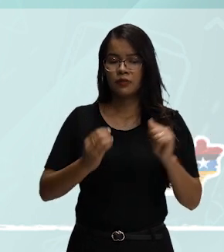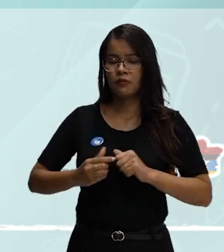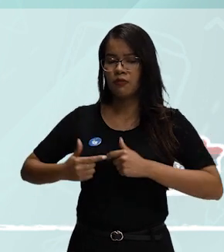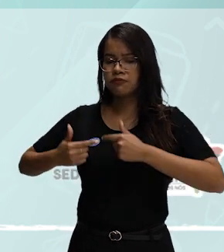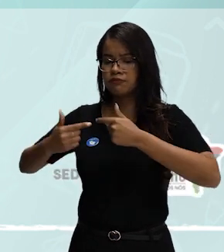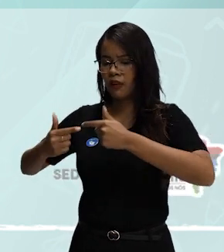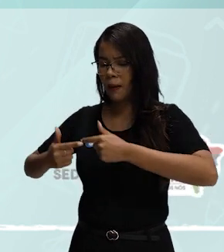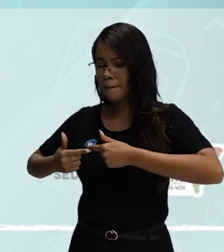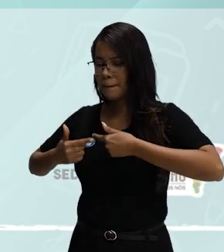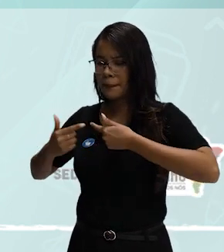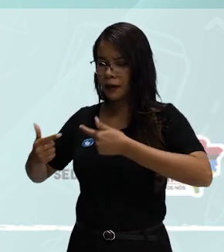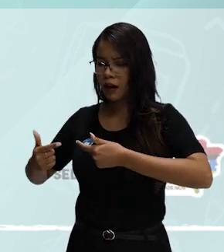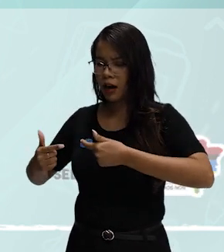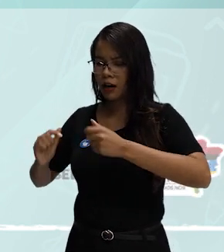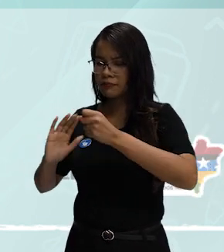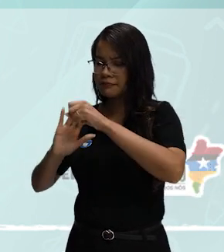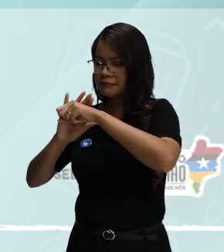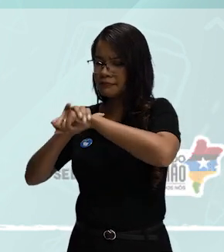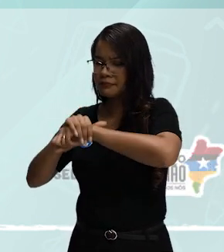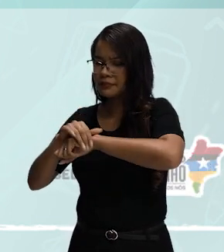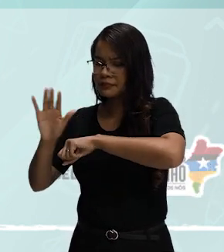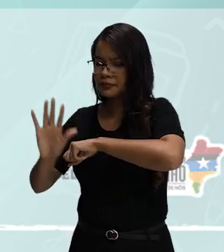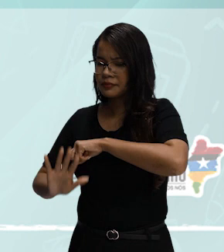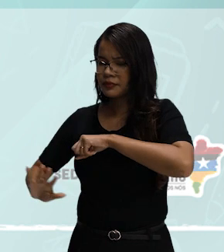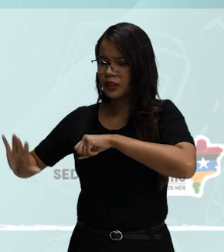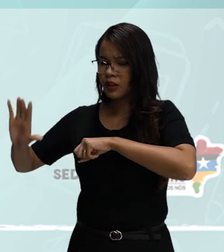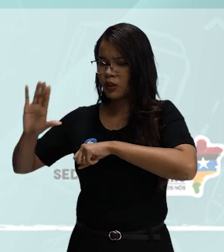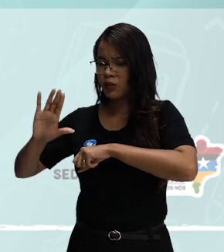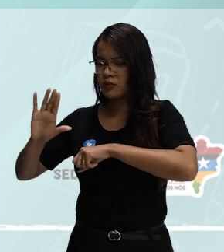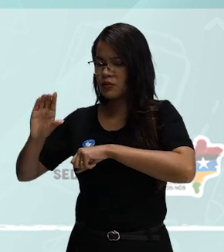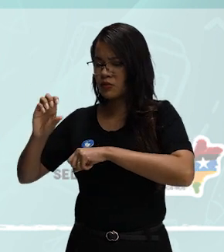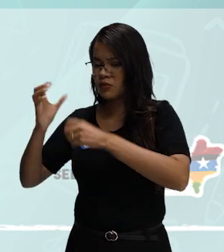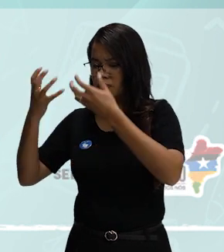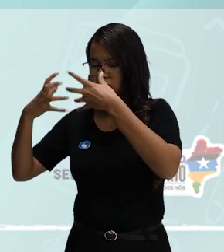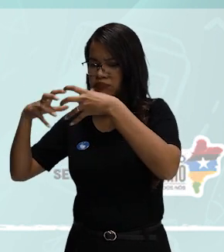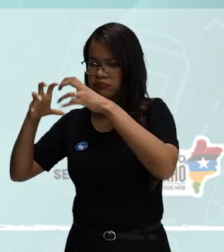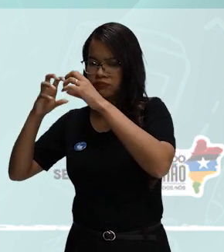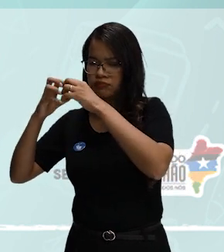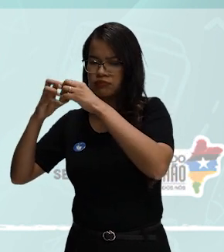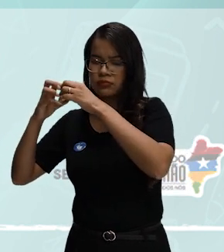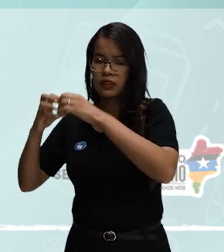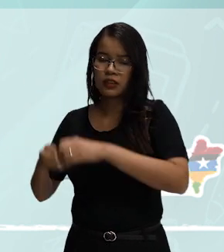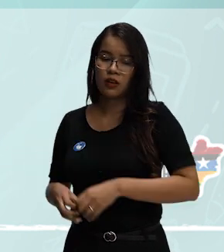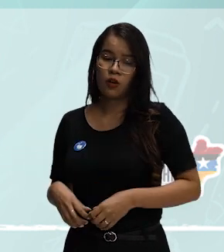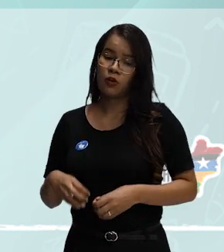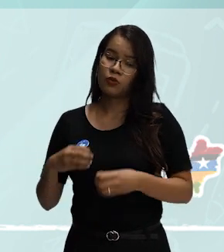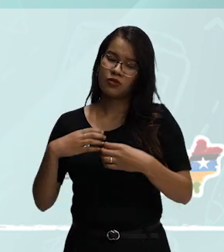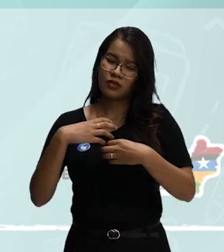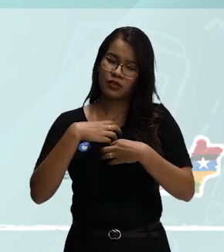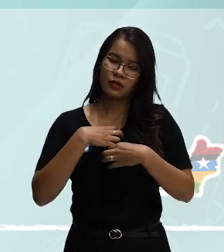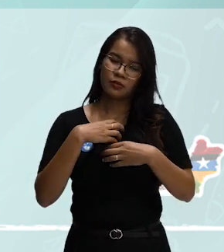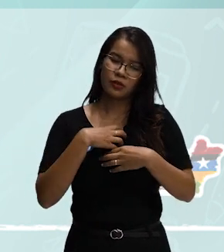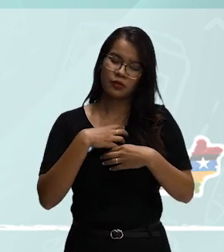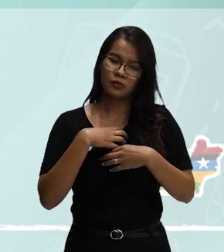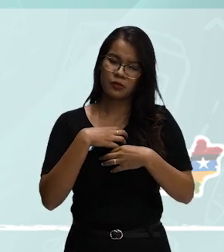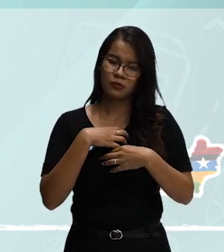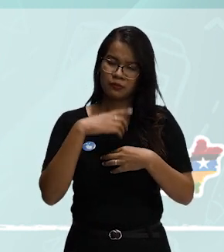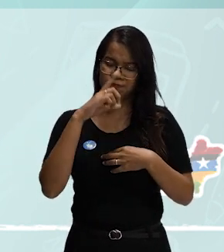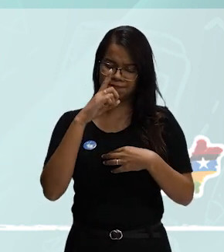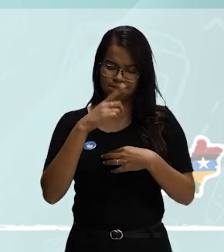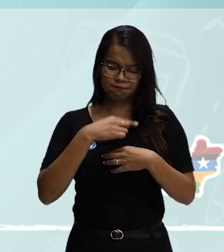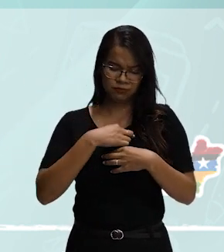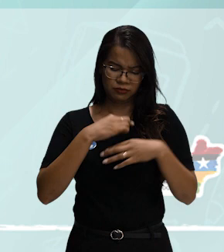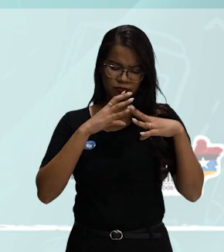natureza tropical, o acentuado pessimismo e a valorização da religiosidade